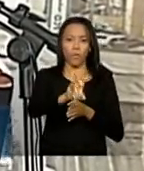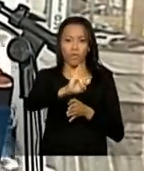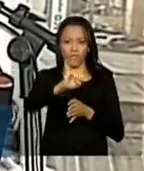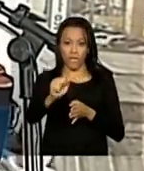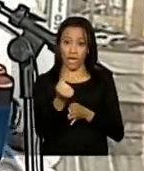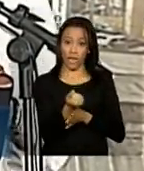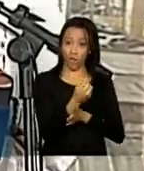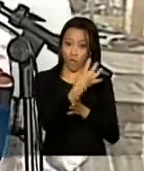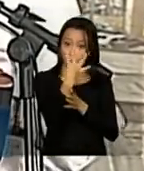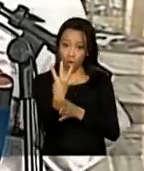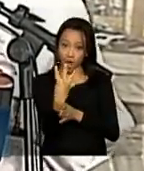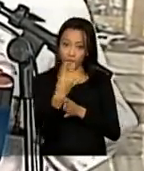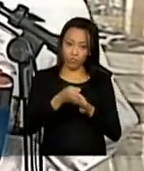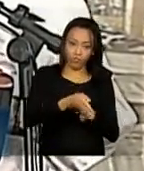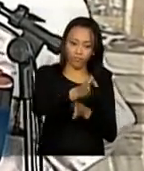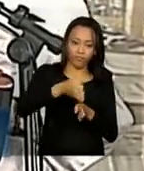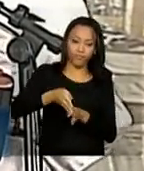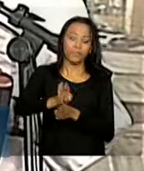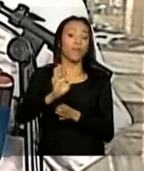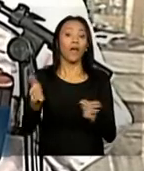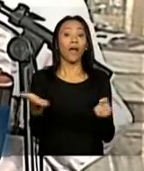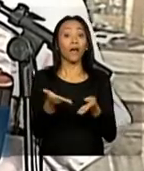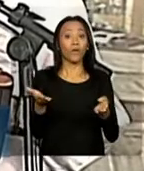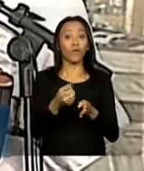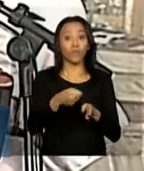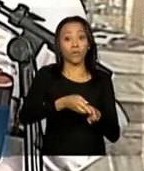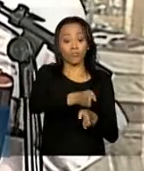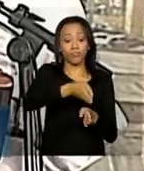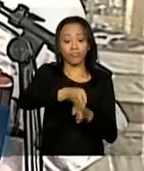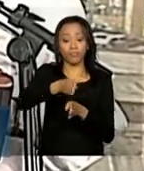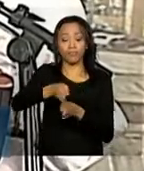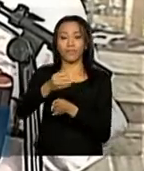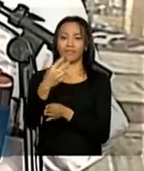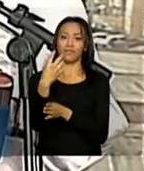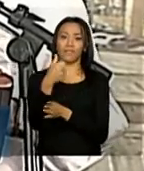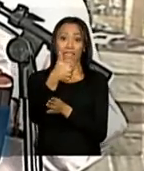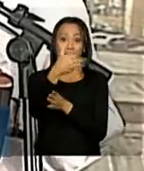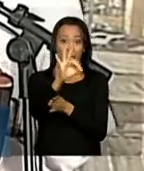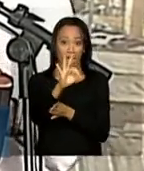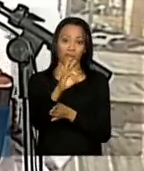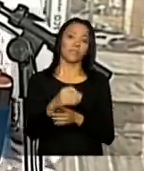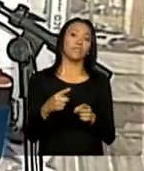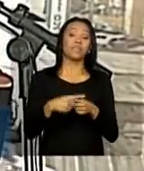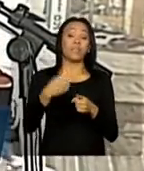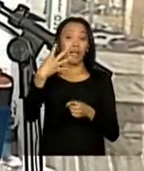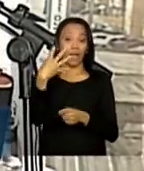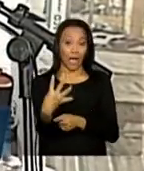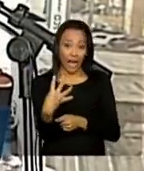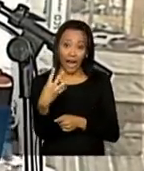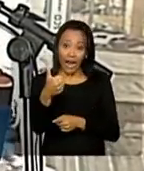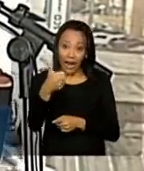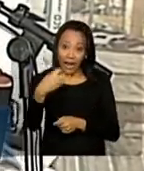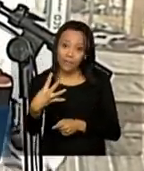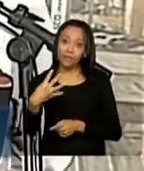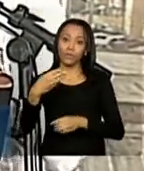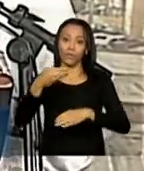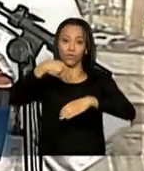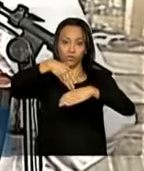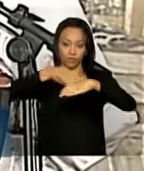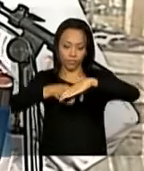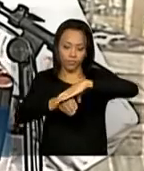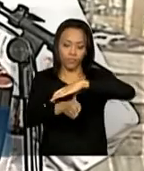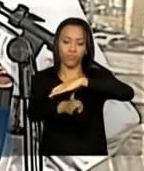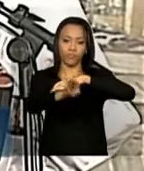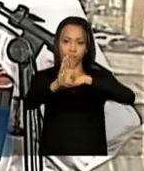de 4 pistas virou uma intervenção de 10 pistas de rolamento, 14 viadutos. O ministro